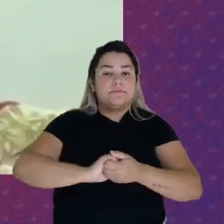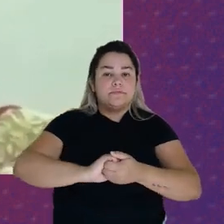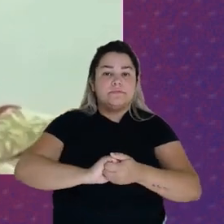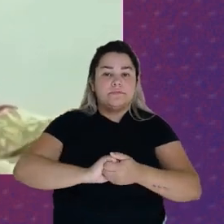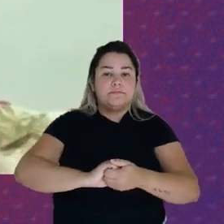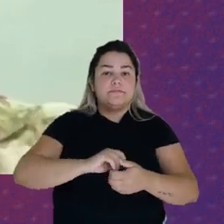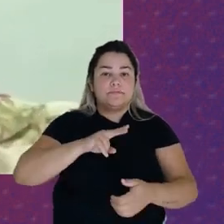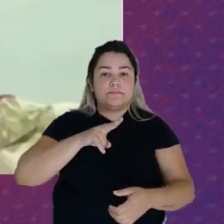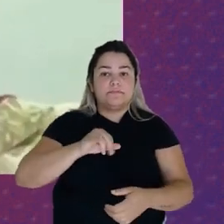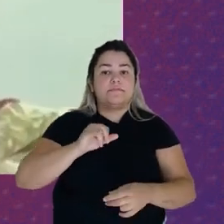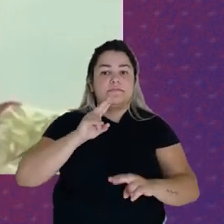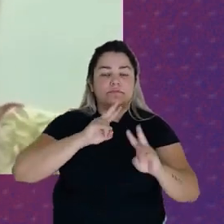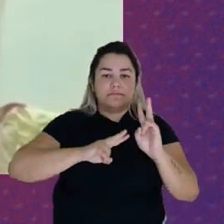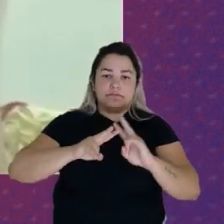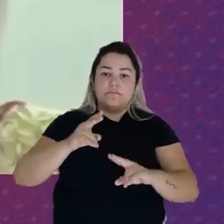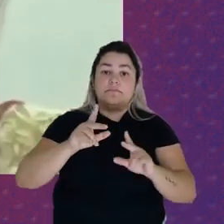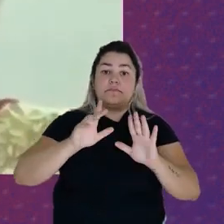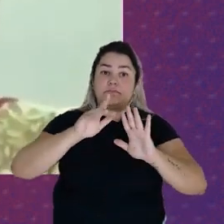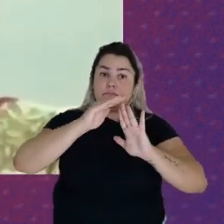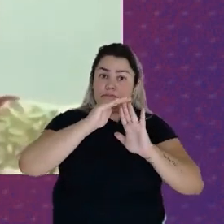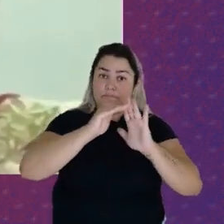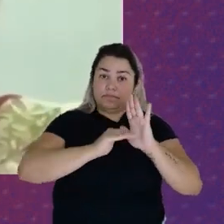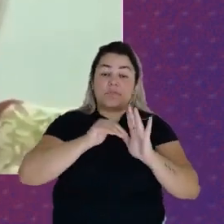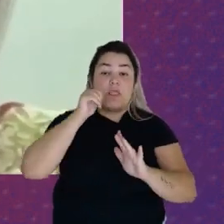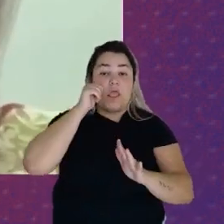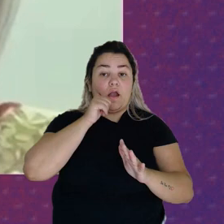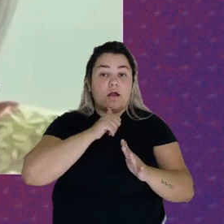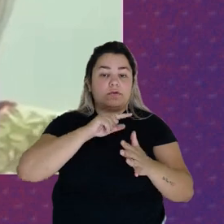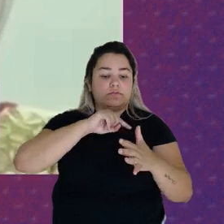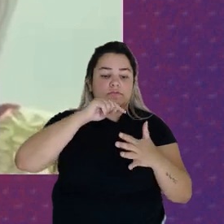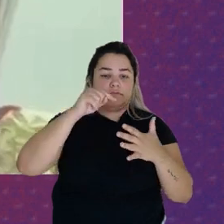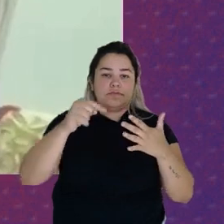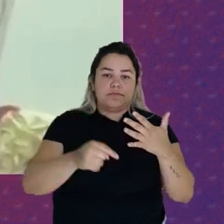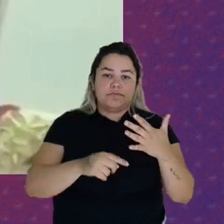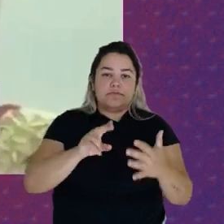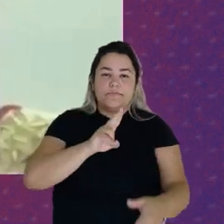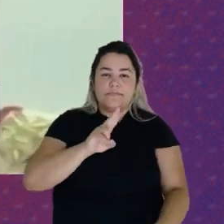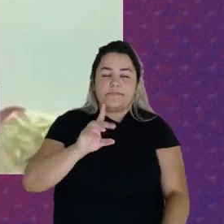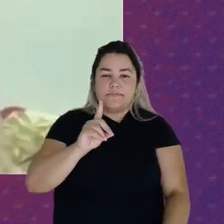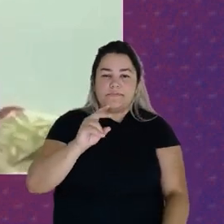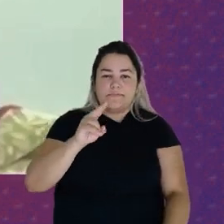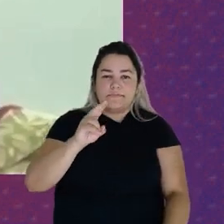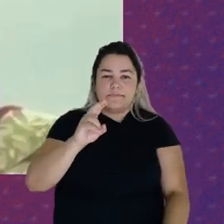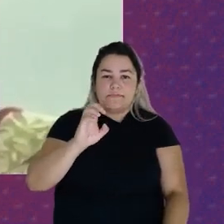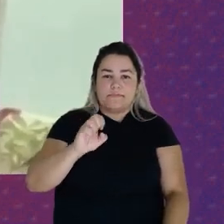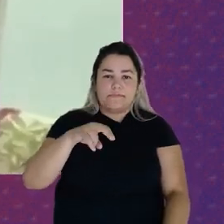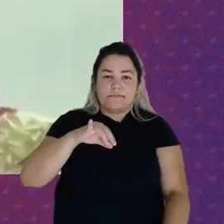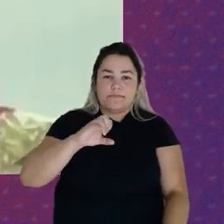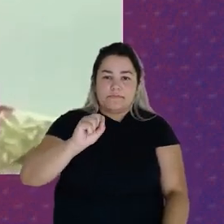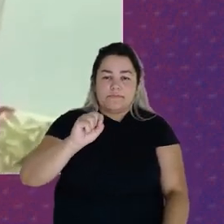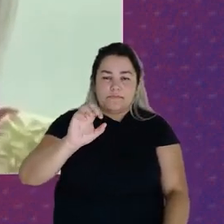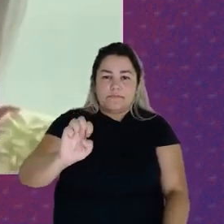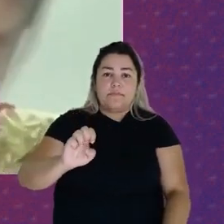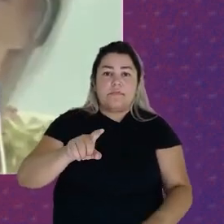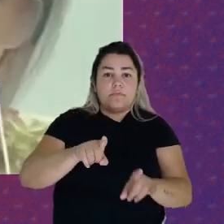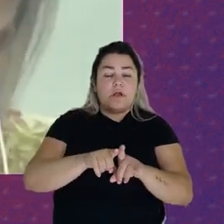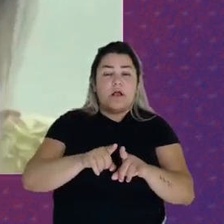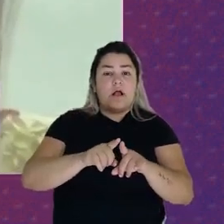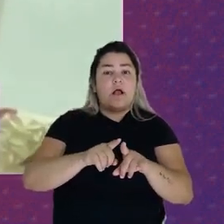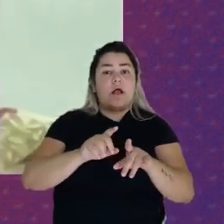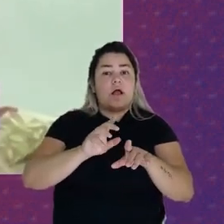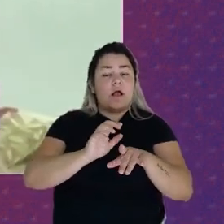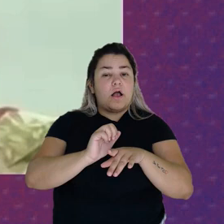e acompanham no programa Elas por Elas. Meu nome é Denise Mota Dal, eu sou assistente social e mestra em